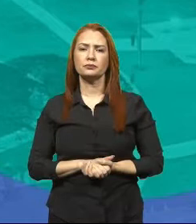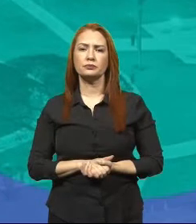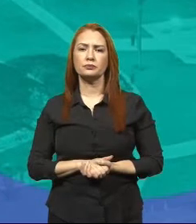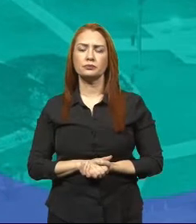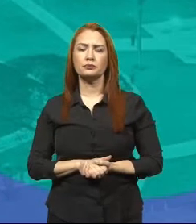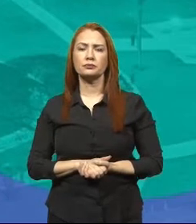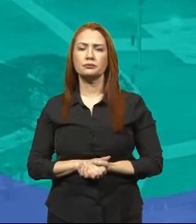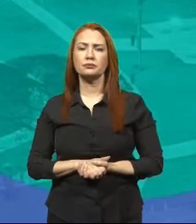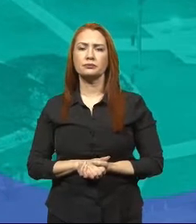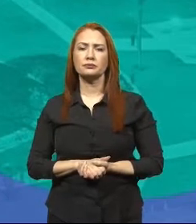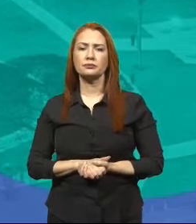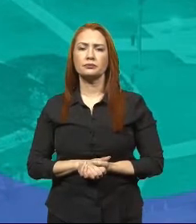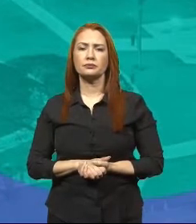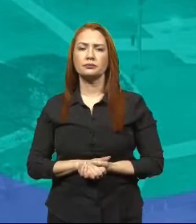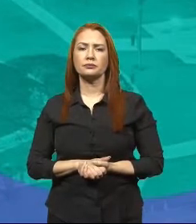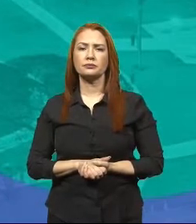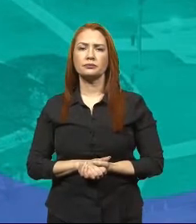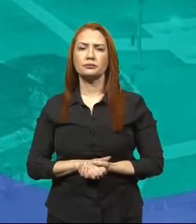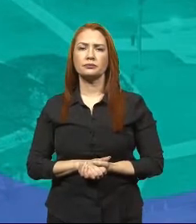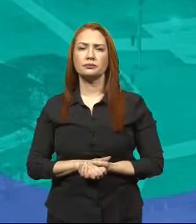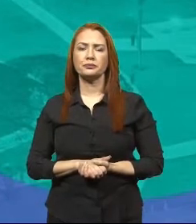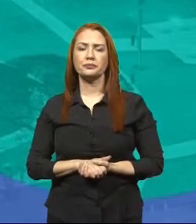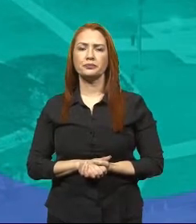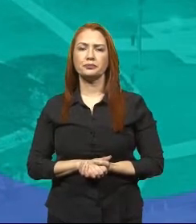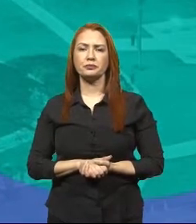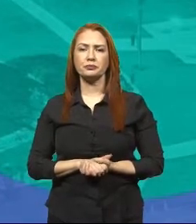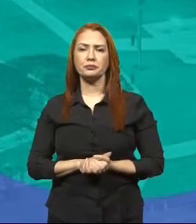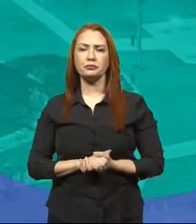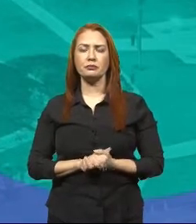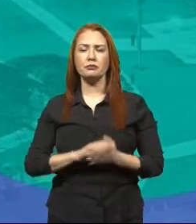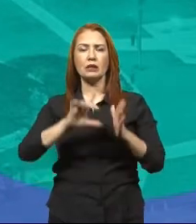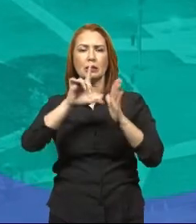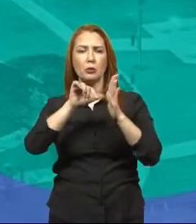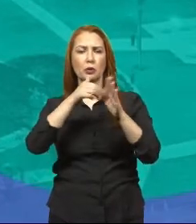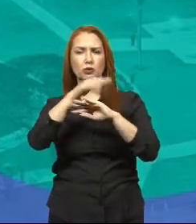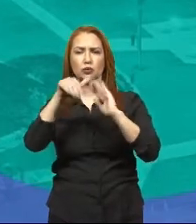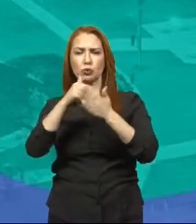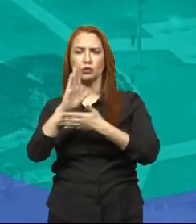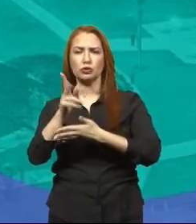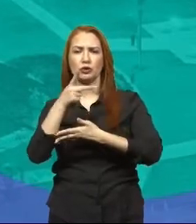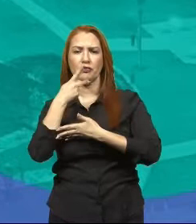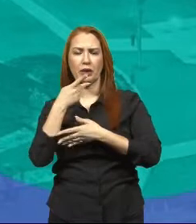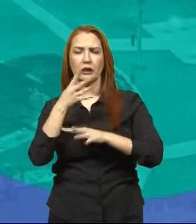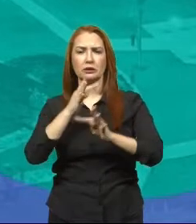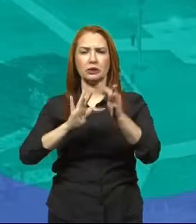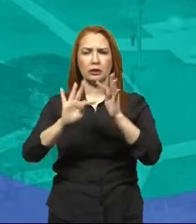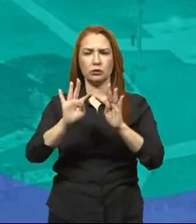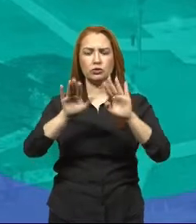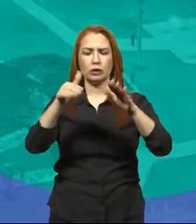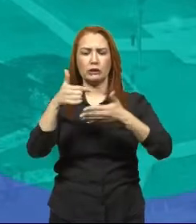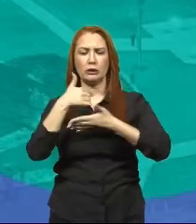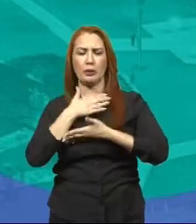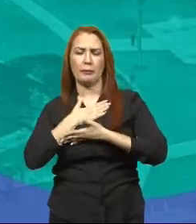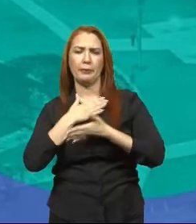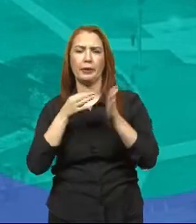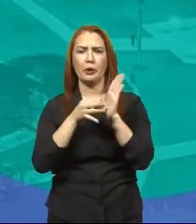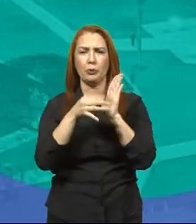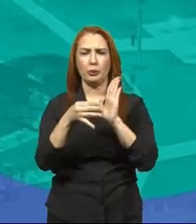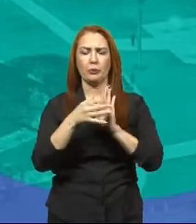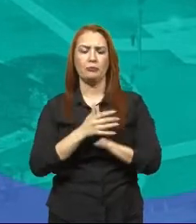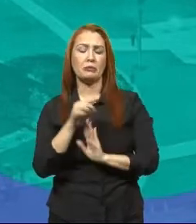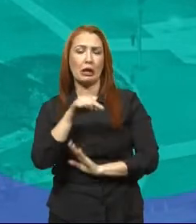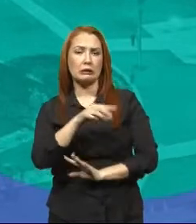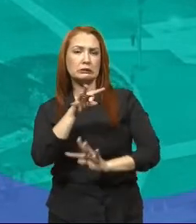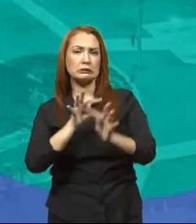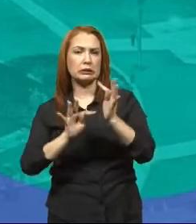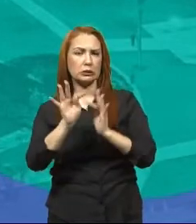poderia dizer depois que todo mundo falou sobre essa tecnologia? Eu diria assim, né, pessoal, essa tecnologia aí,